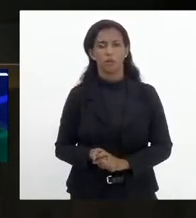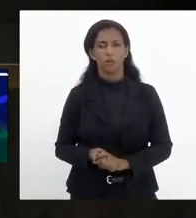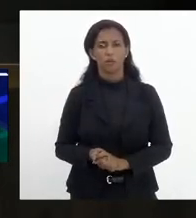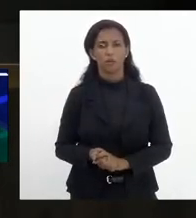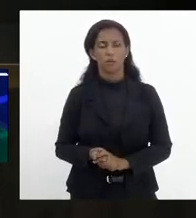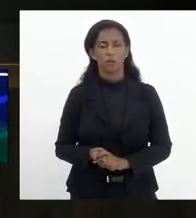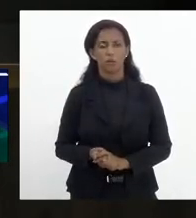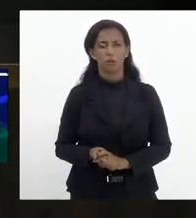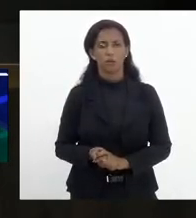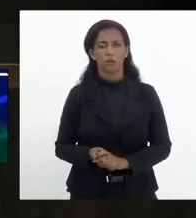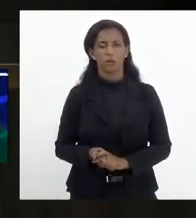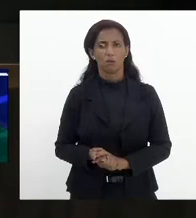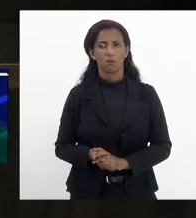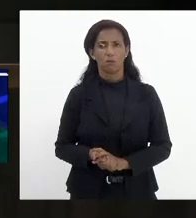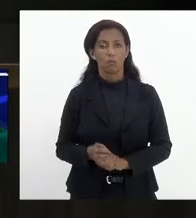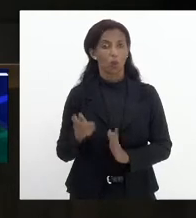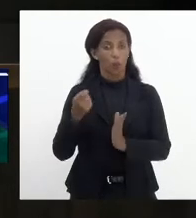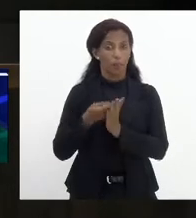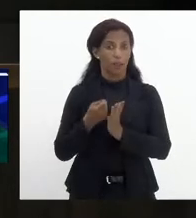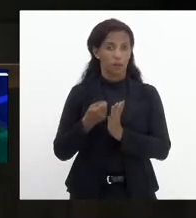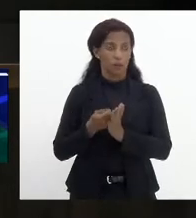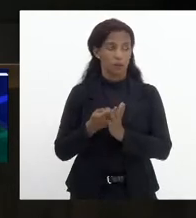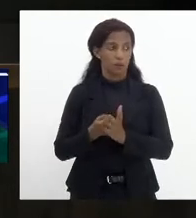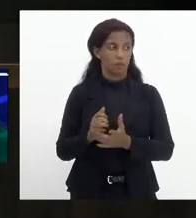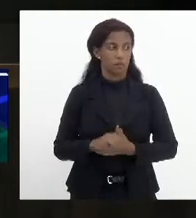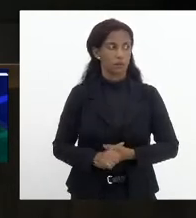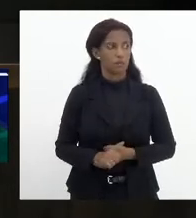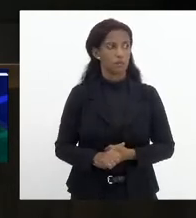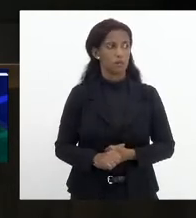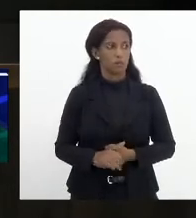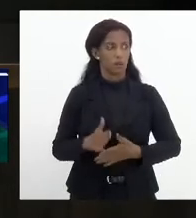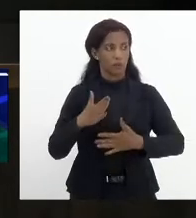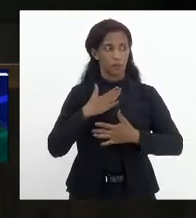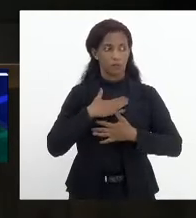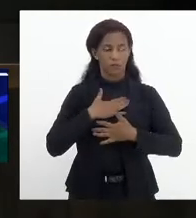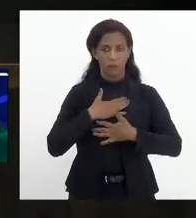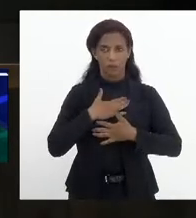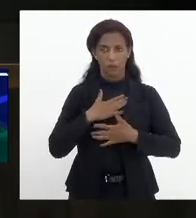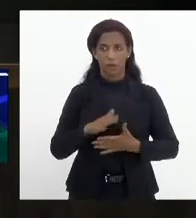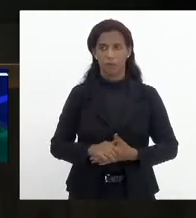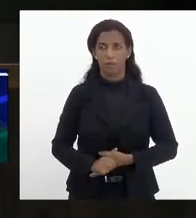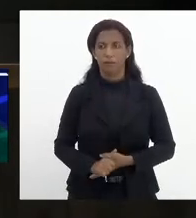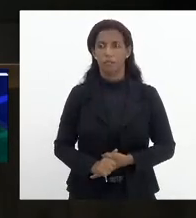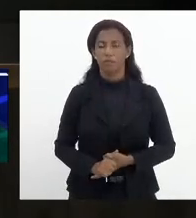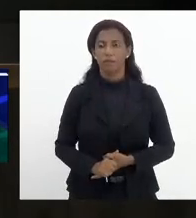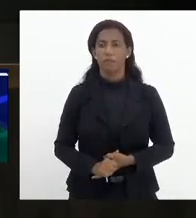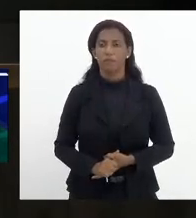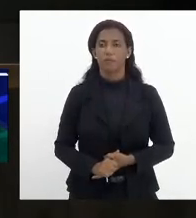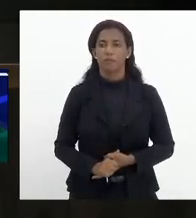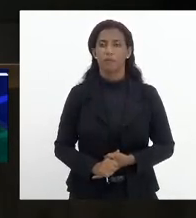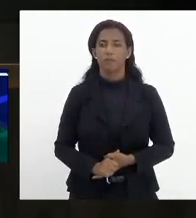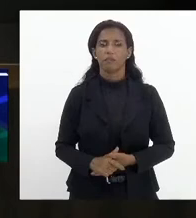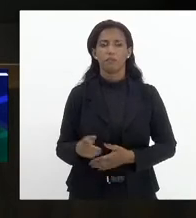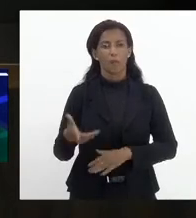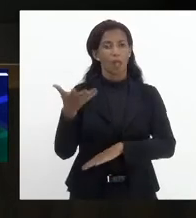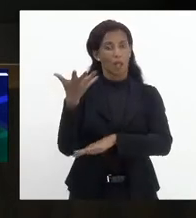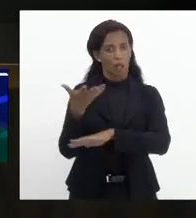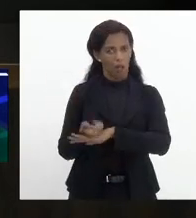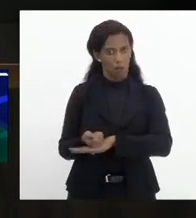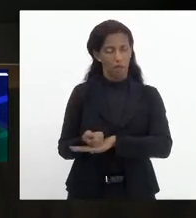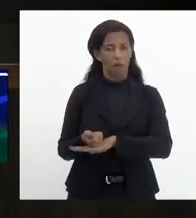outras, como eu diria, obrigações. Então, posso? Da minha parte, Luiz, fica aqui gravado,